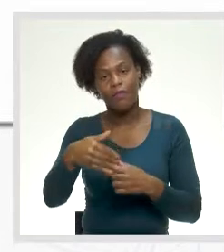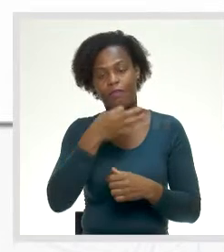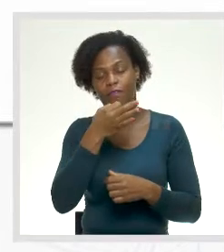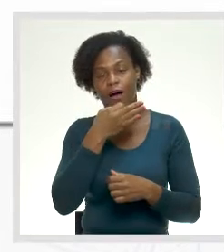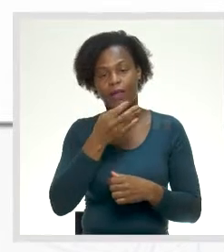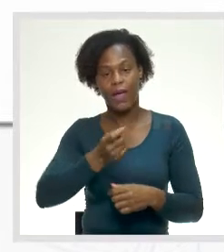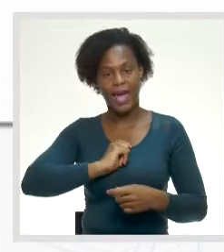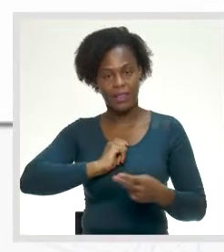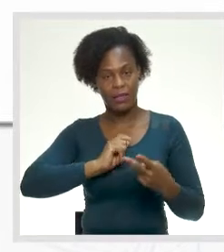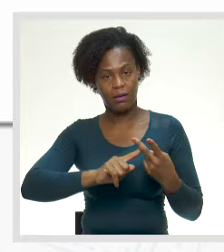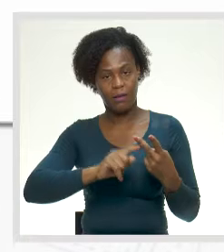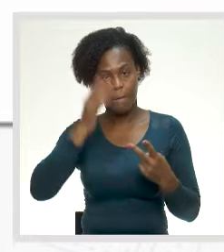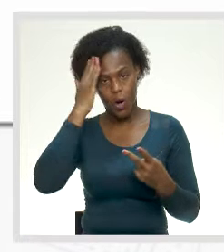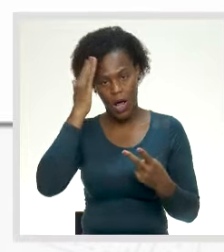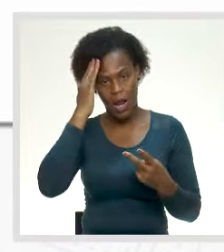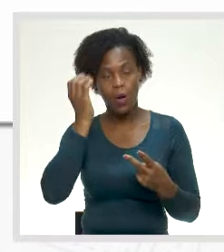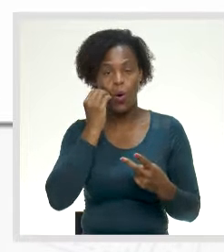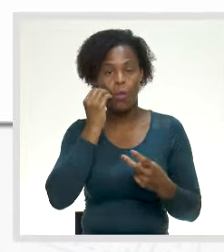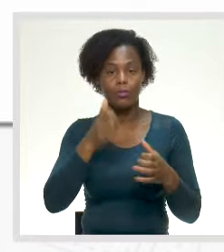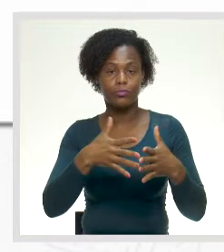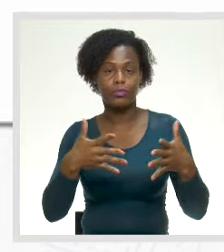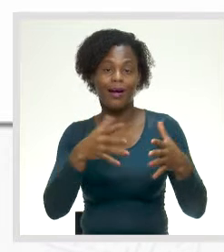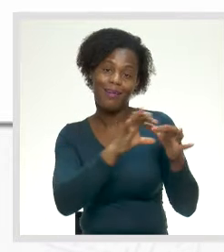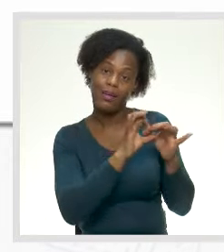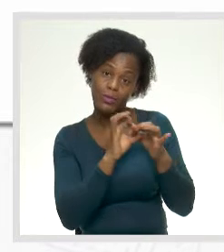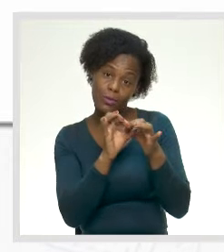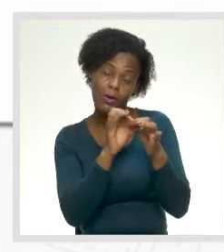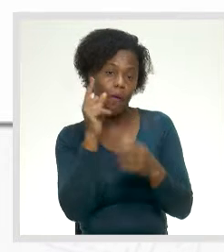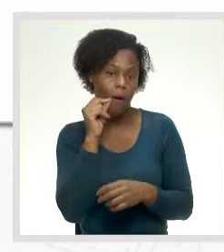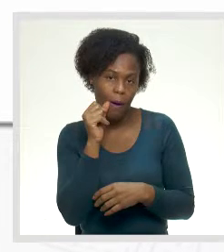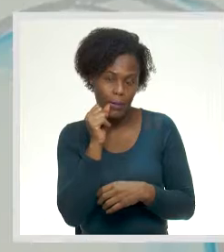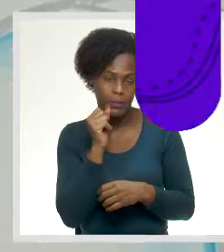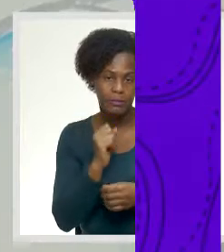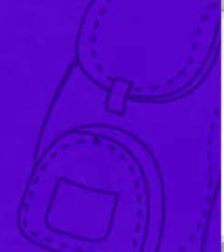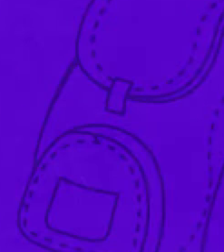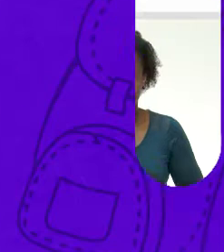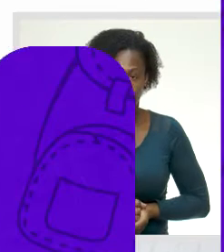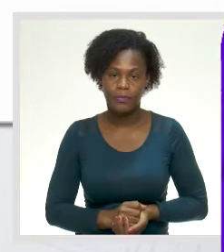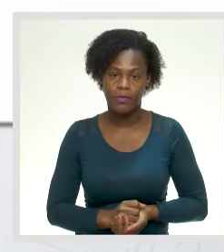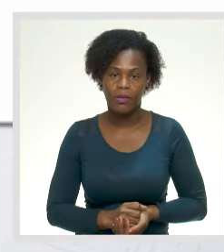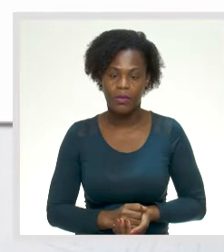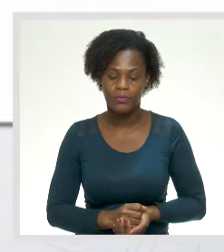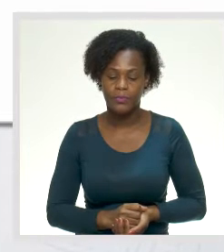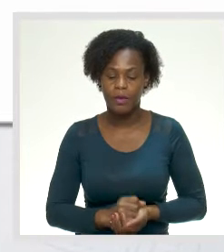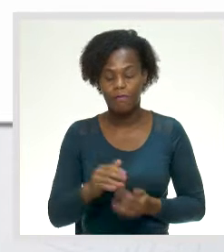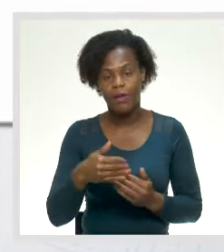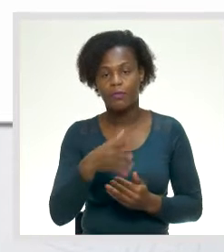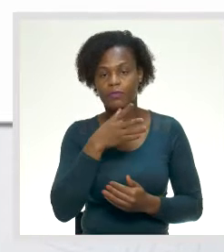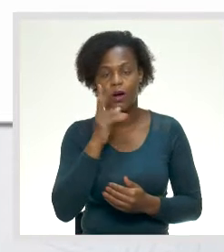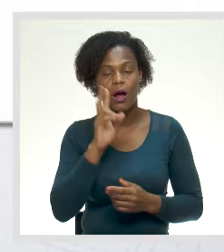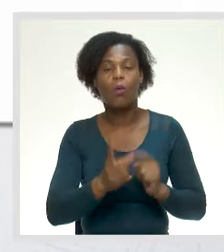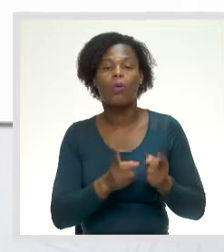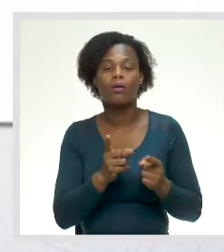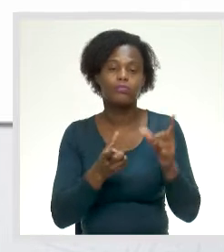sobre ética e moral como dimensão relacional do homem. Vamos definir